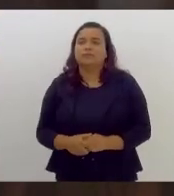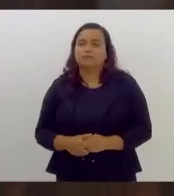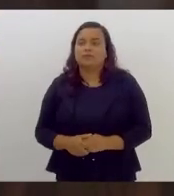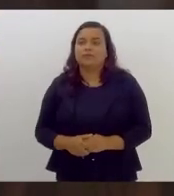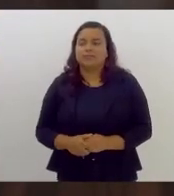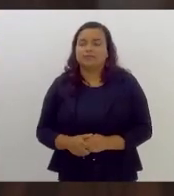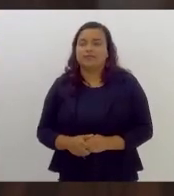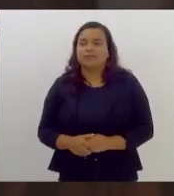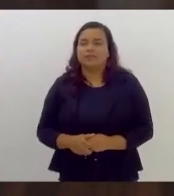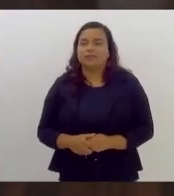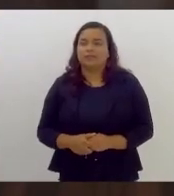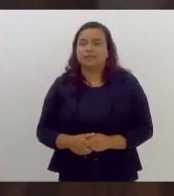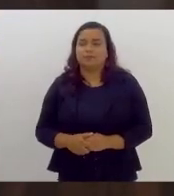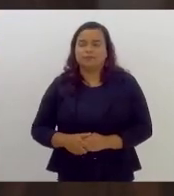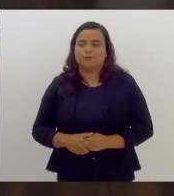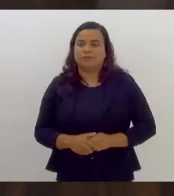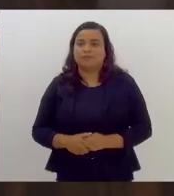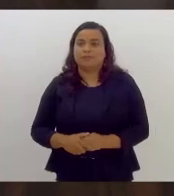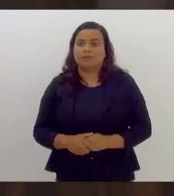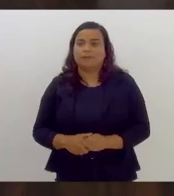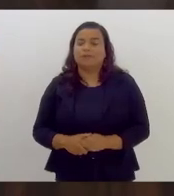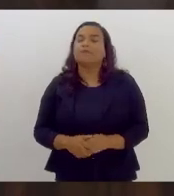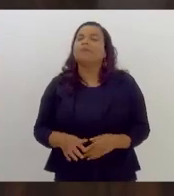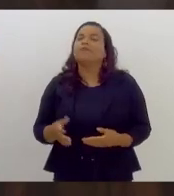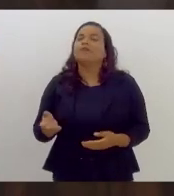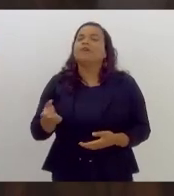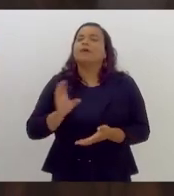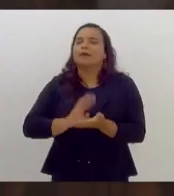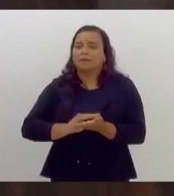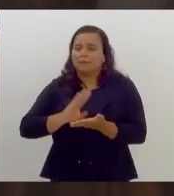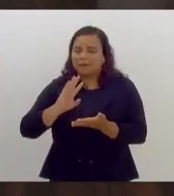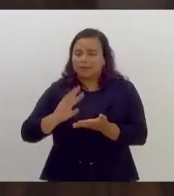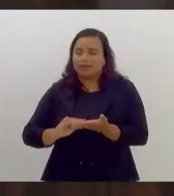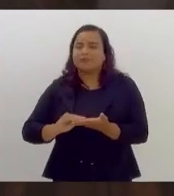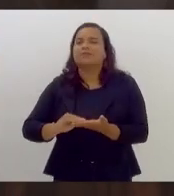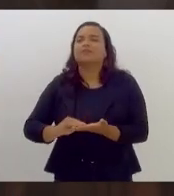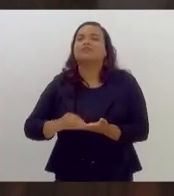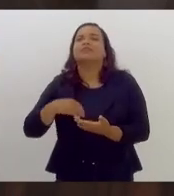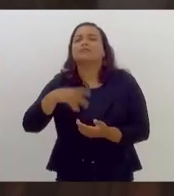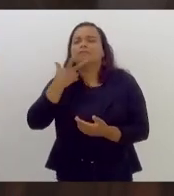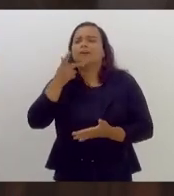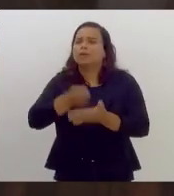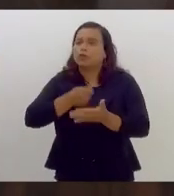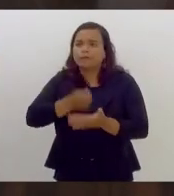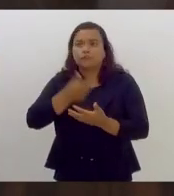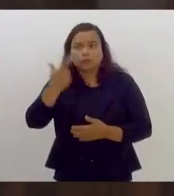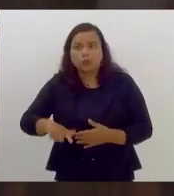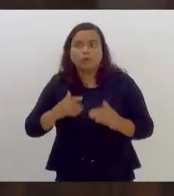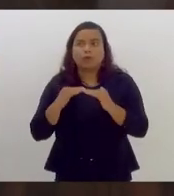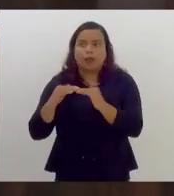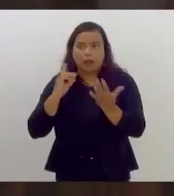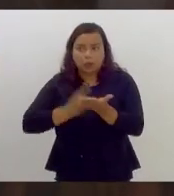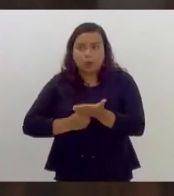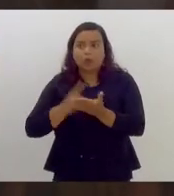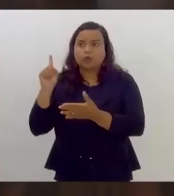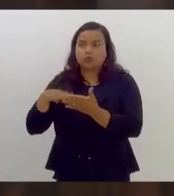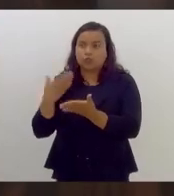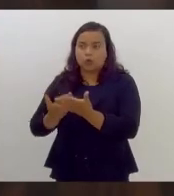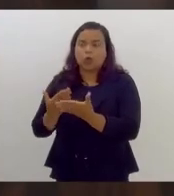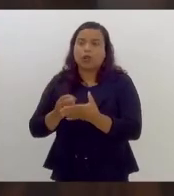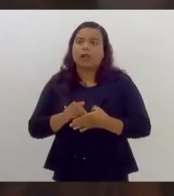Vamos à pauta. Queria, mais uma vez aqui, reforçar o que nós acordamos hoje no Colégio de